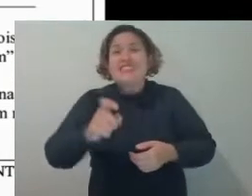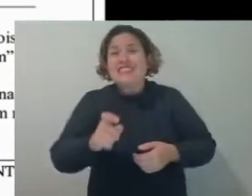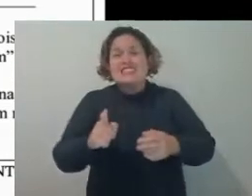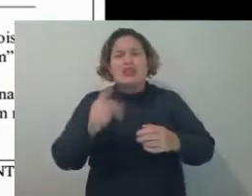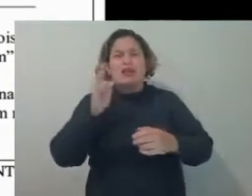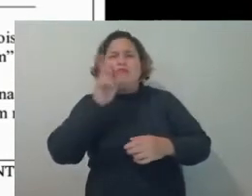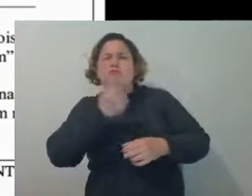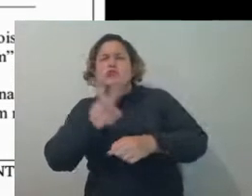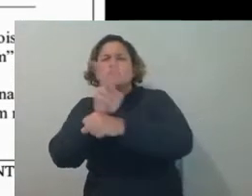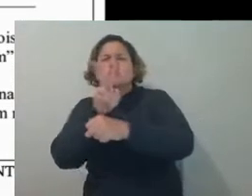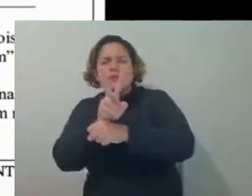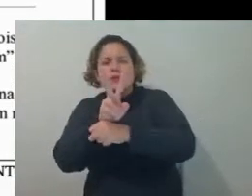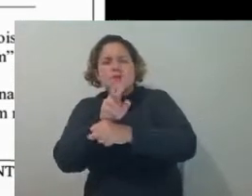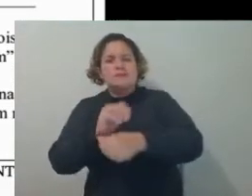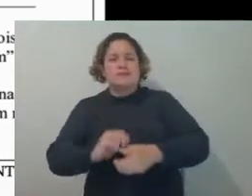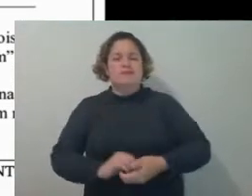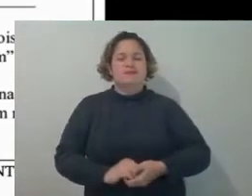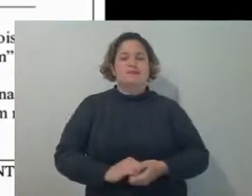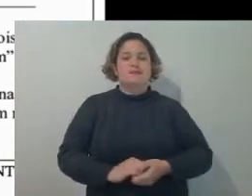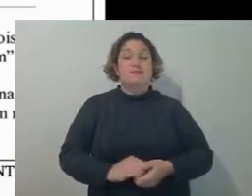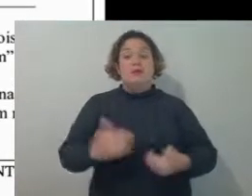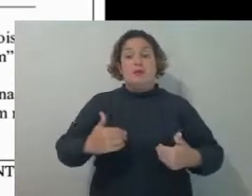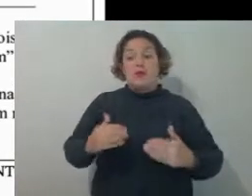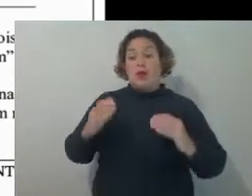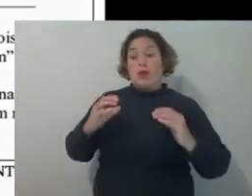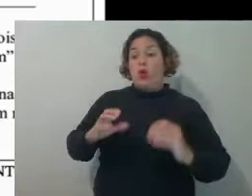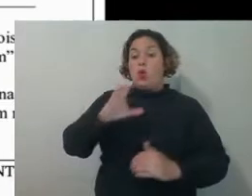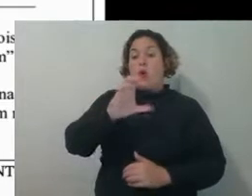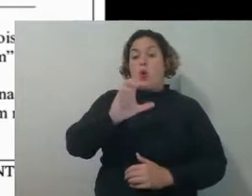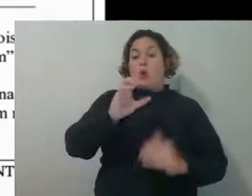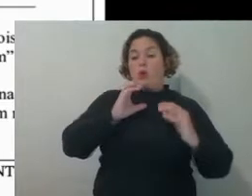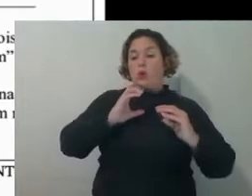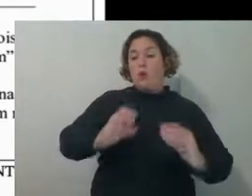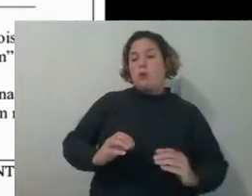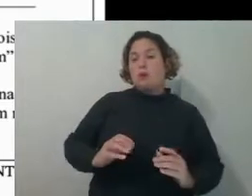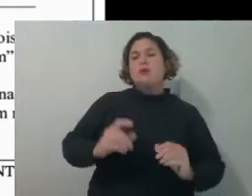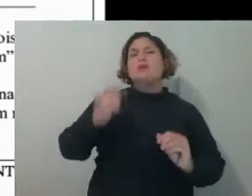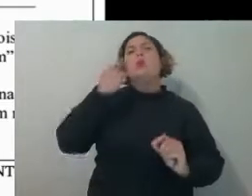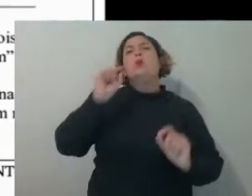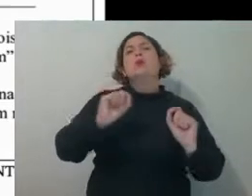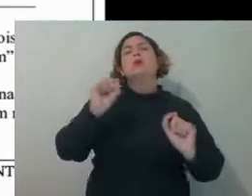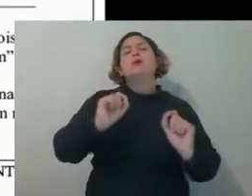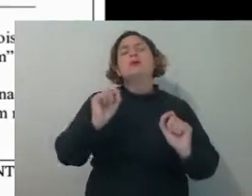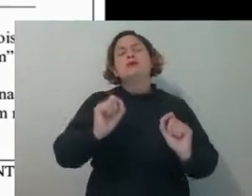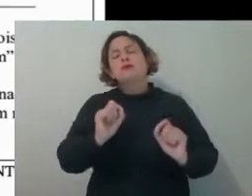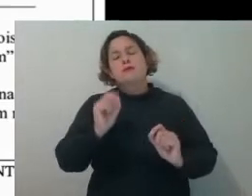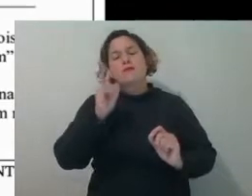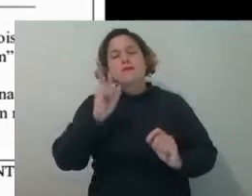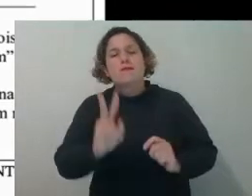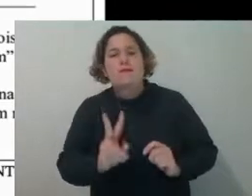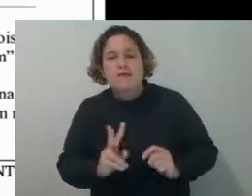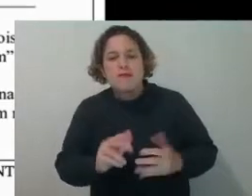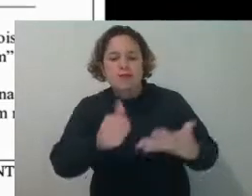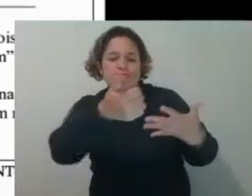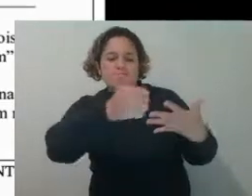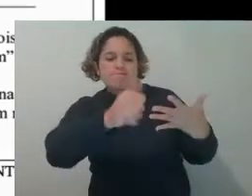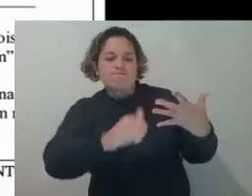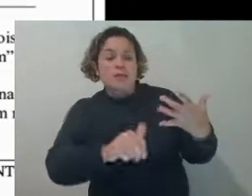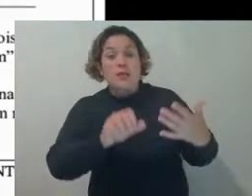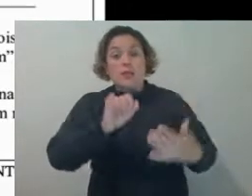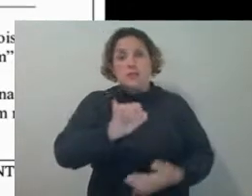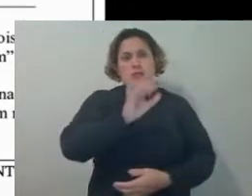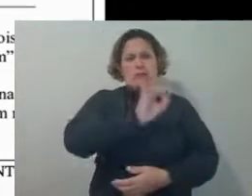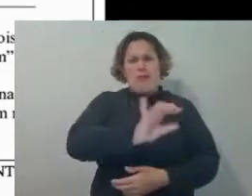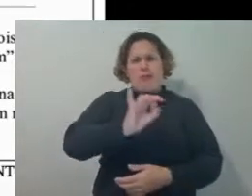Com relação aos indicadores comportamentais, então, a gente vai avaliar se cada animal